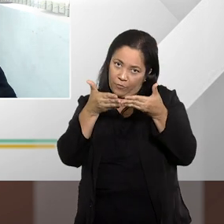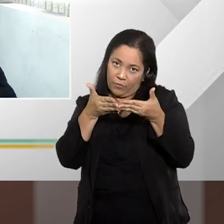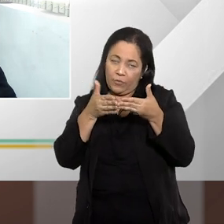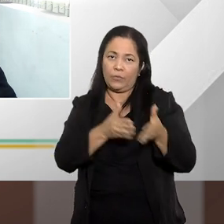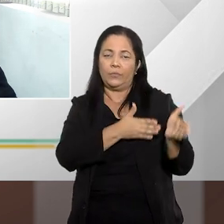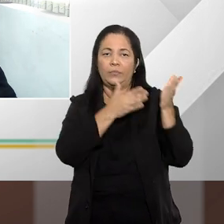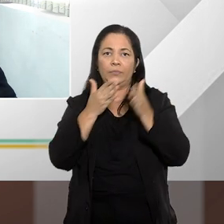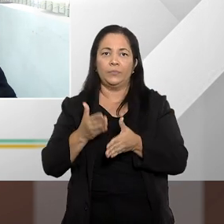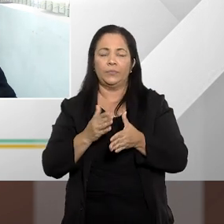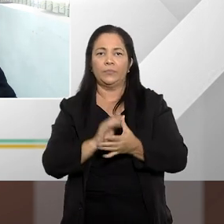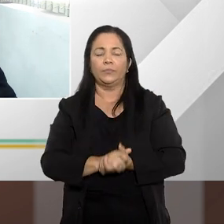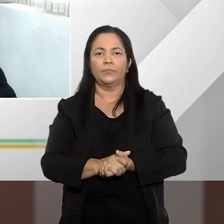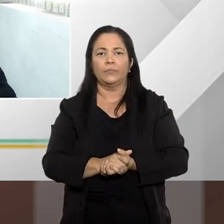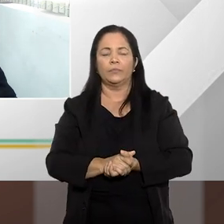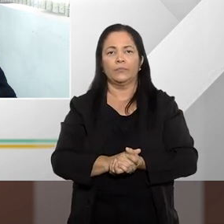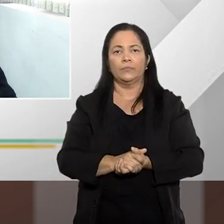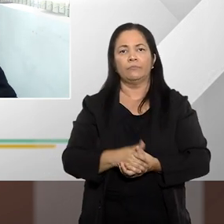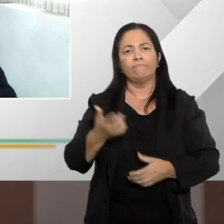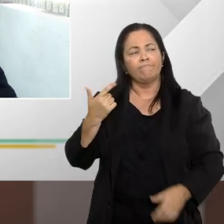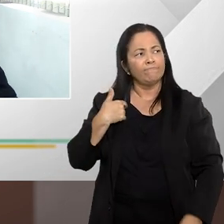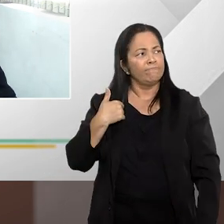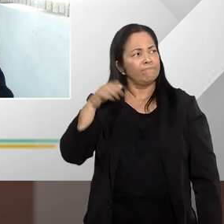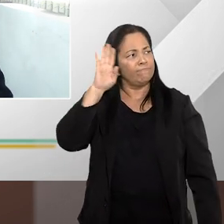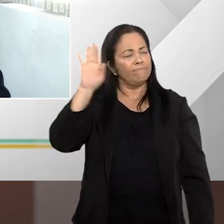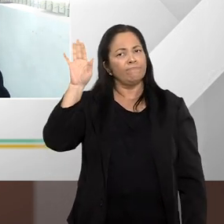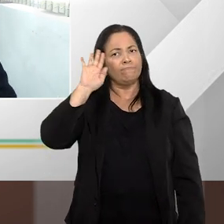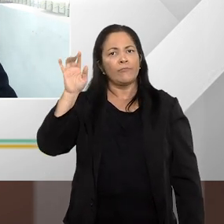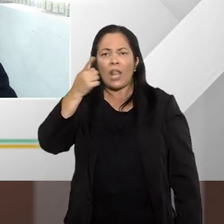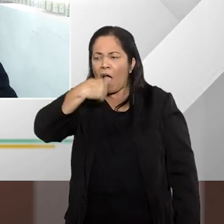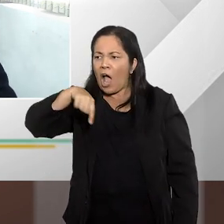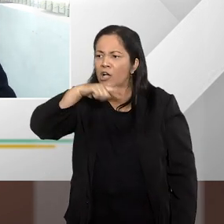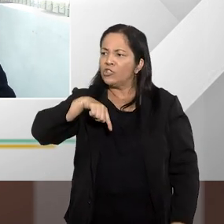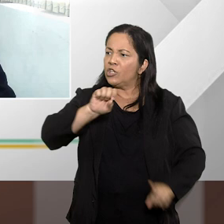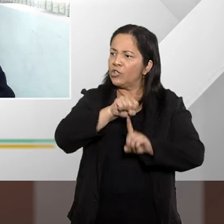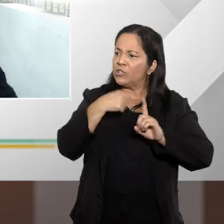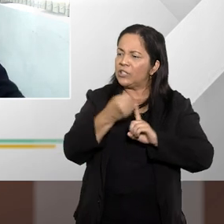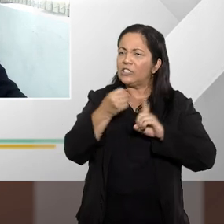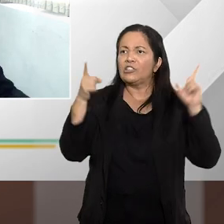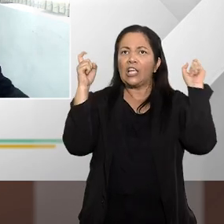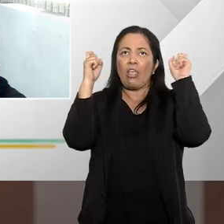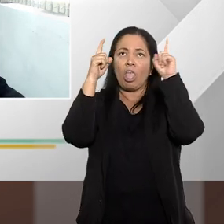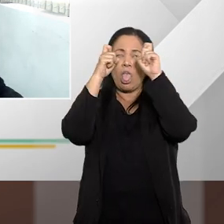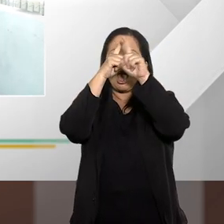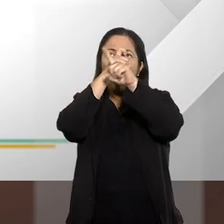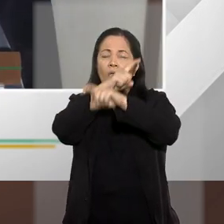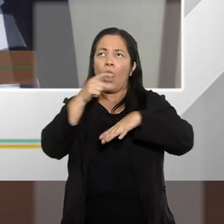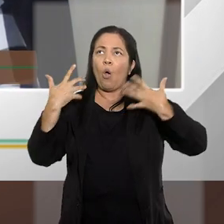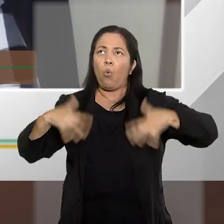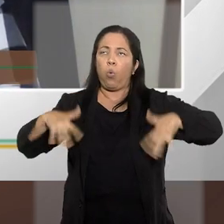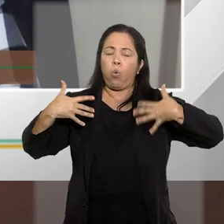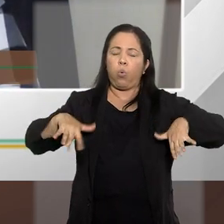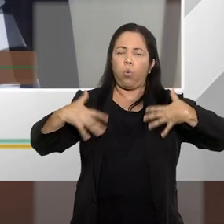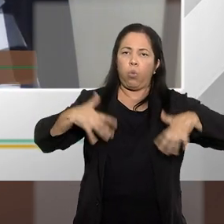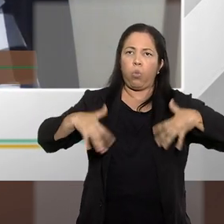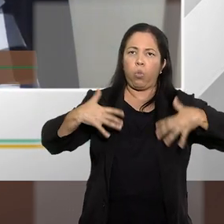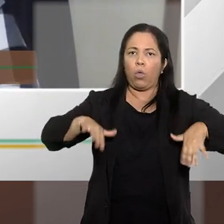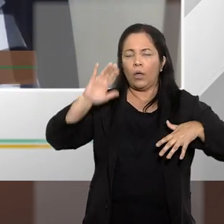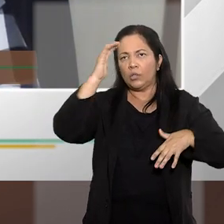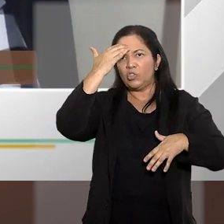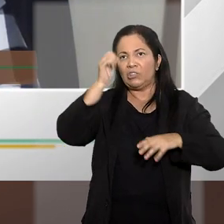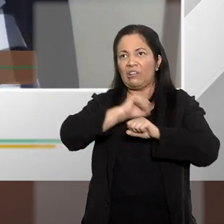Eu acho que a gente tem socialmente uma dificuldade de absorver o novo, uma concepção que a gente tem